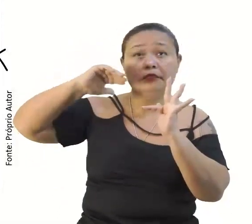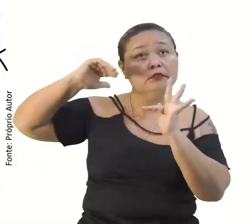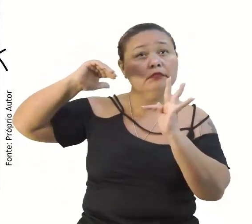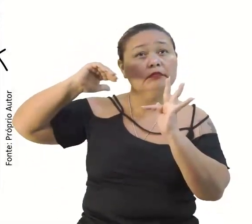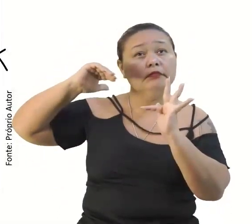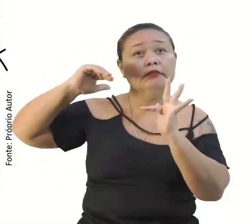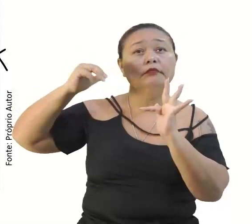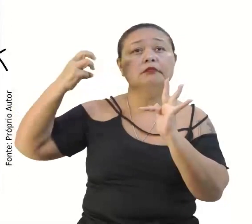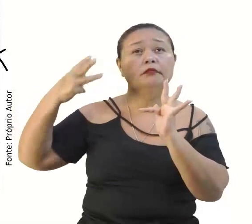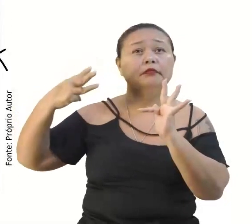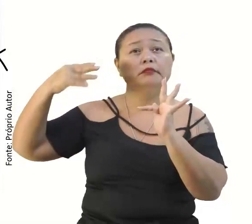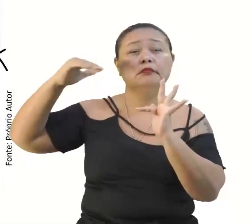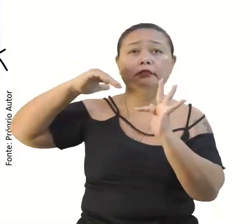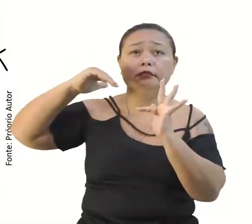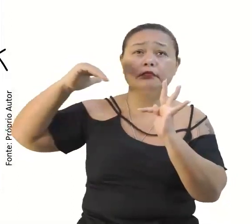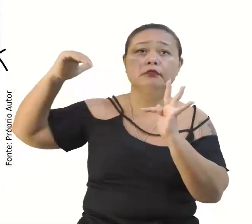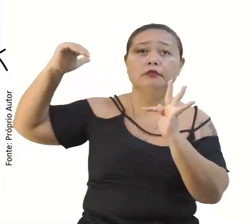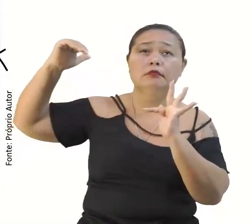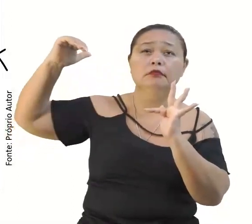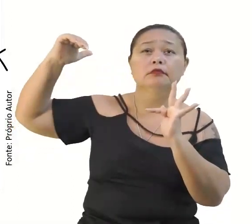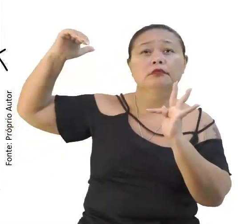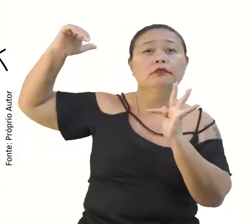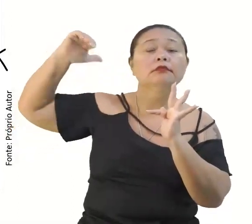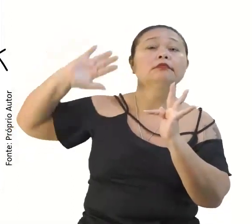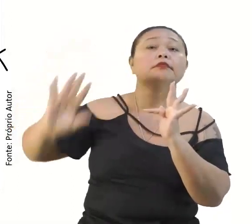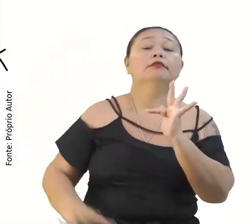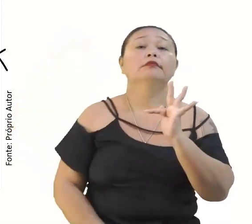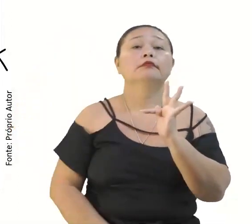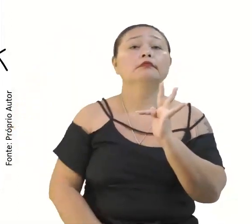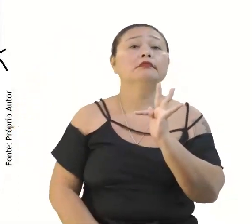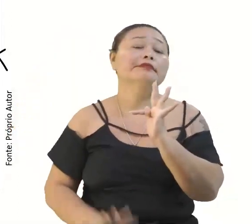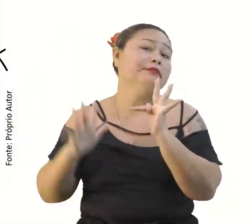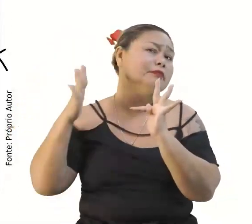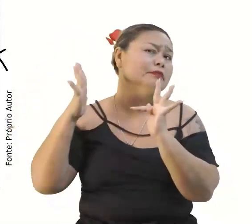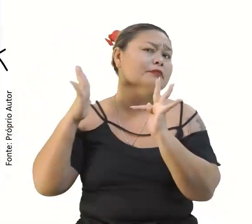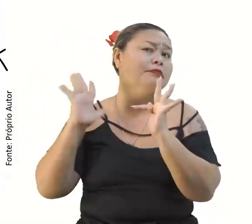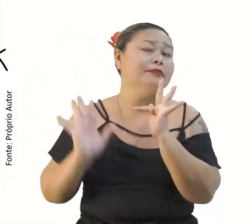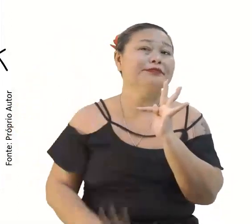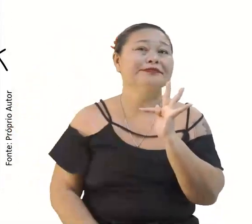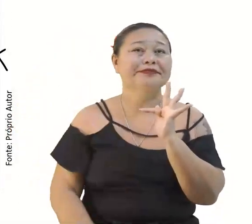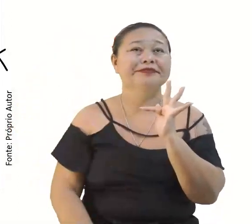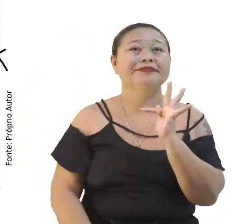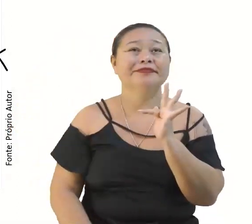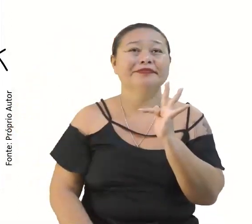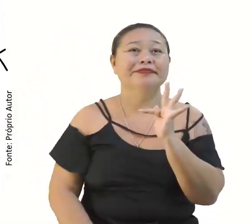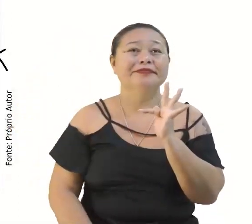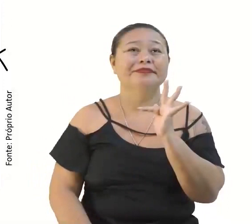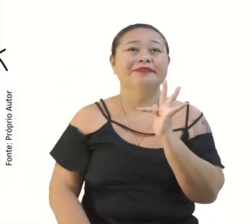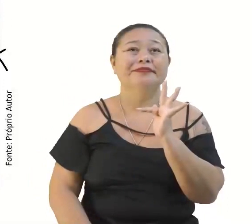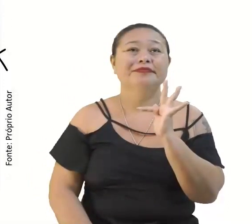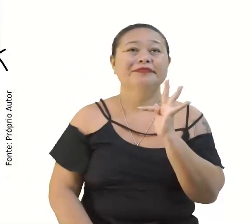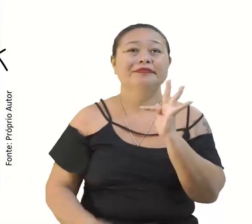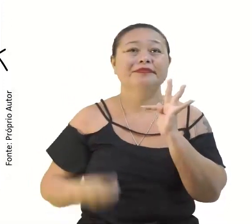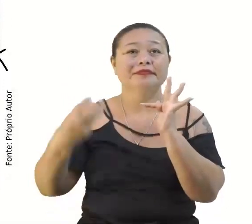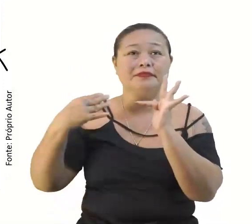3 e 4. Né? Por aí, tá? 3 e 4. 3 e 4. Ó, bem em cima da reta, olha que legal